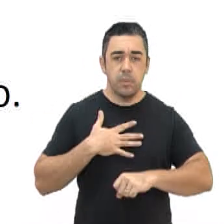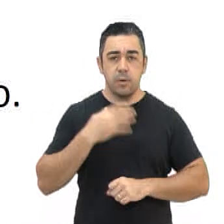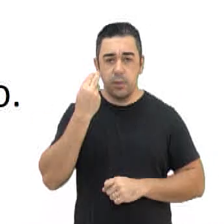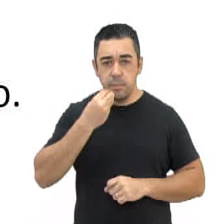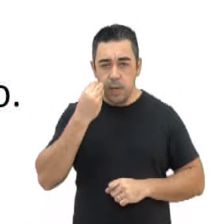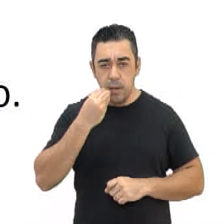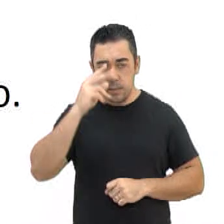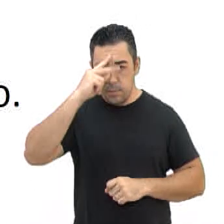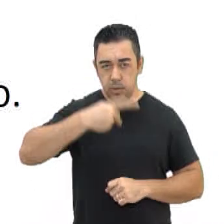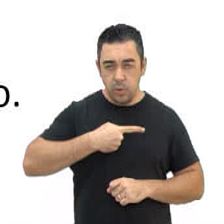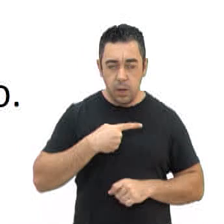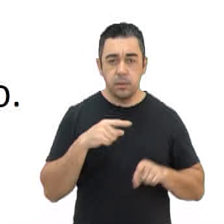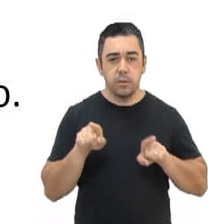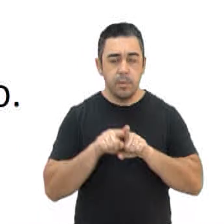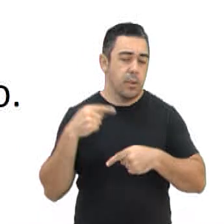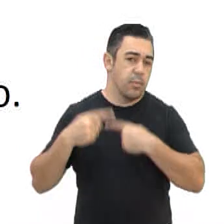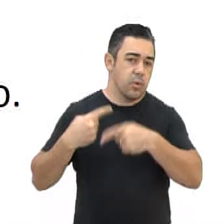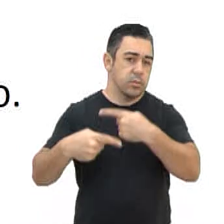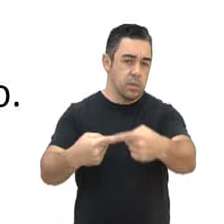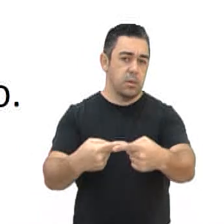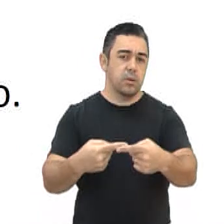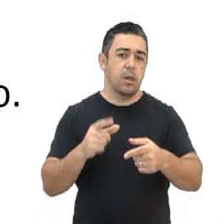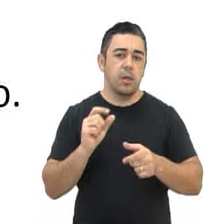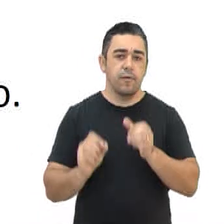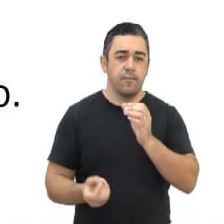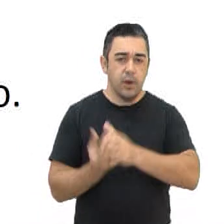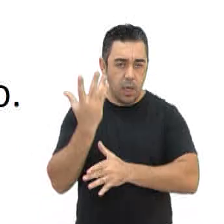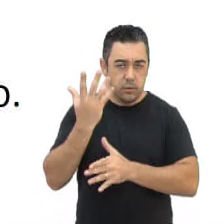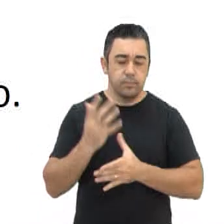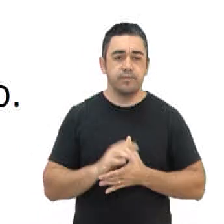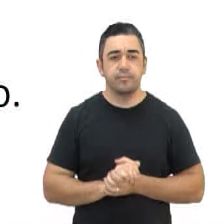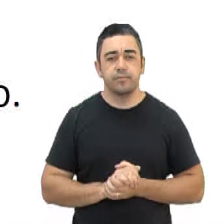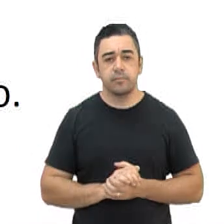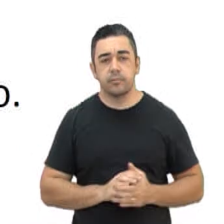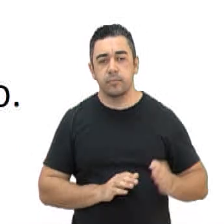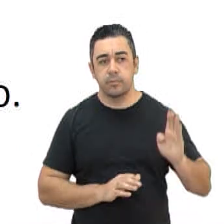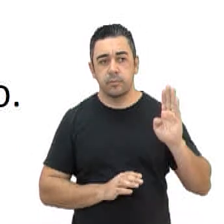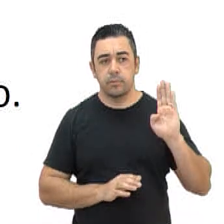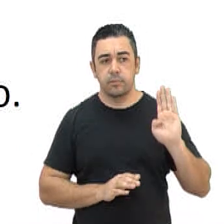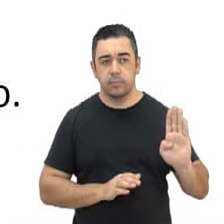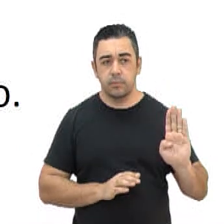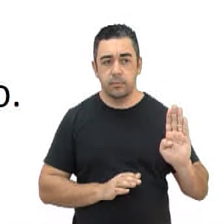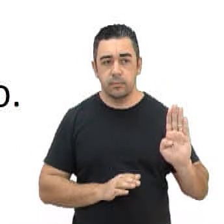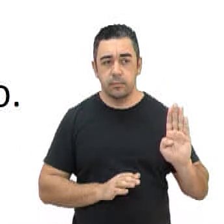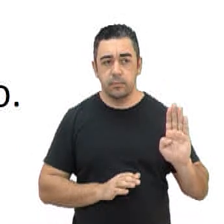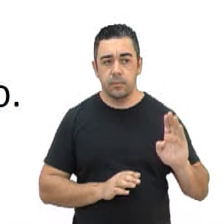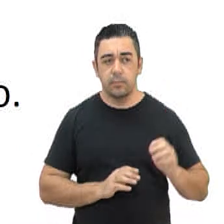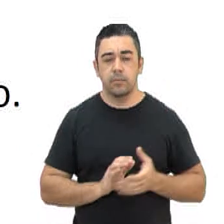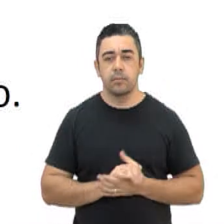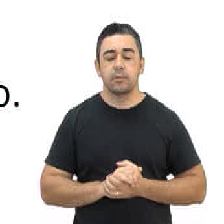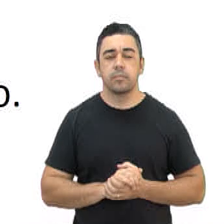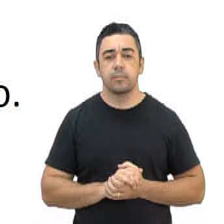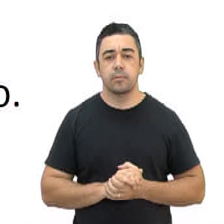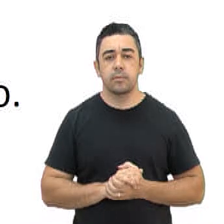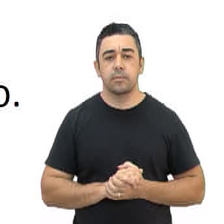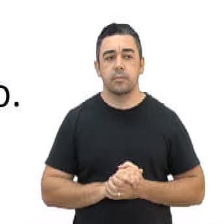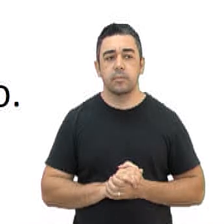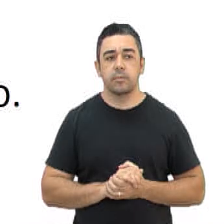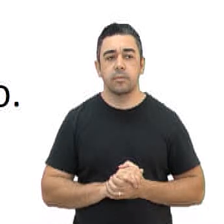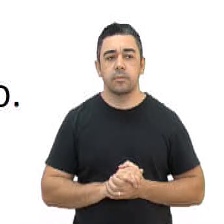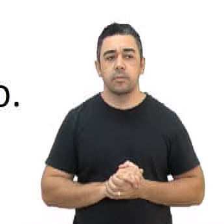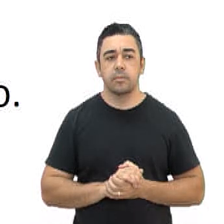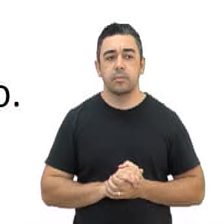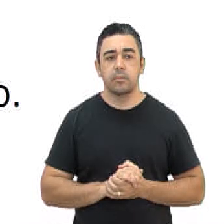experiência pessoal e o processo de criação. Desculpem aqui, é processo. Letra